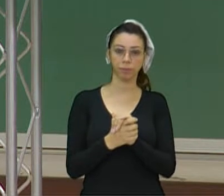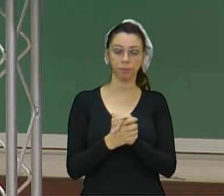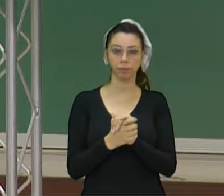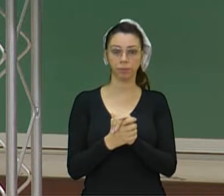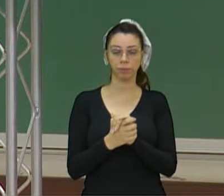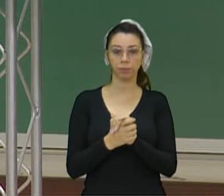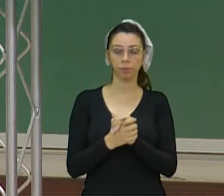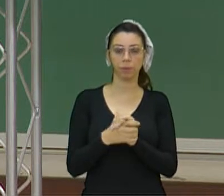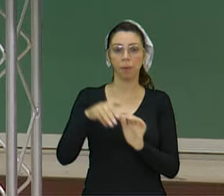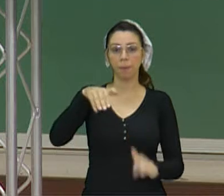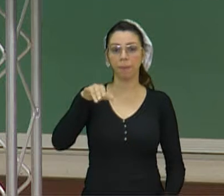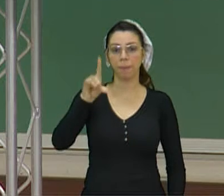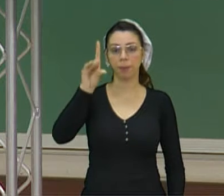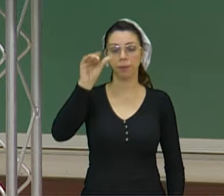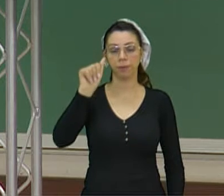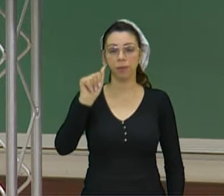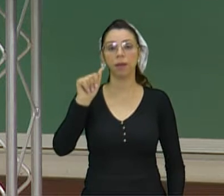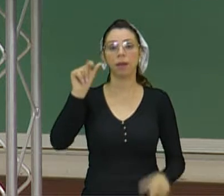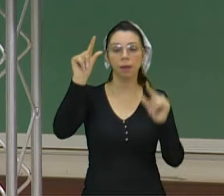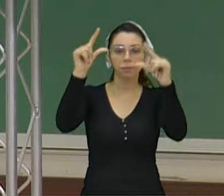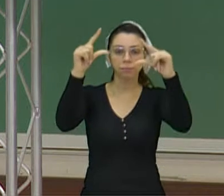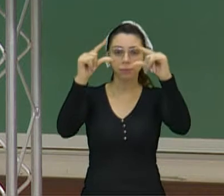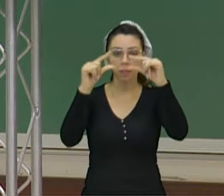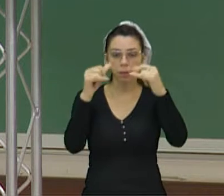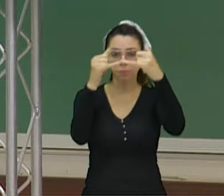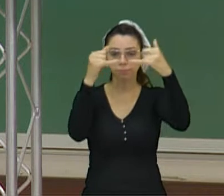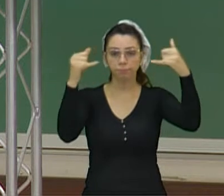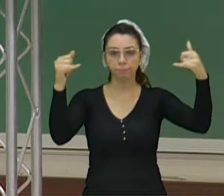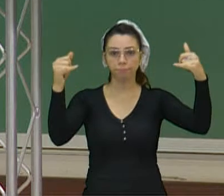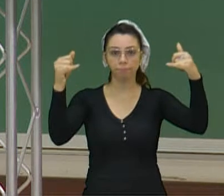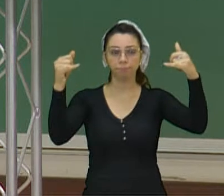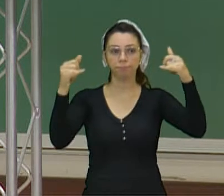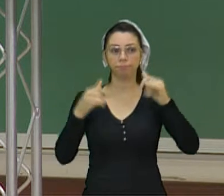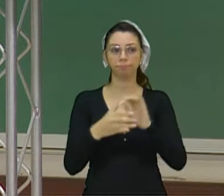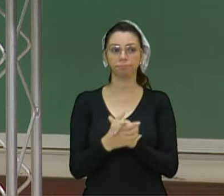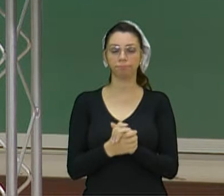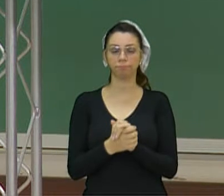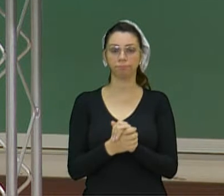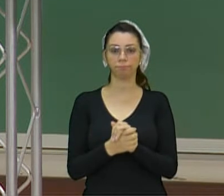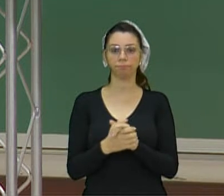em relação às torres é um pouquinho mais baixa. E